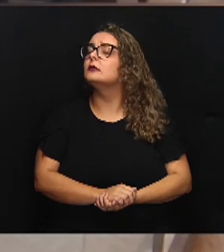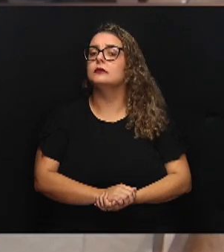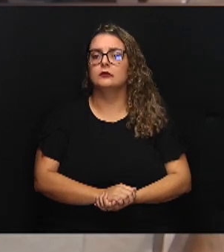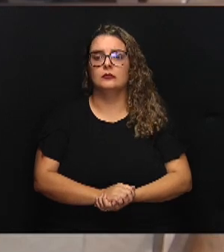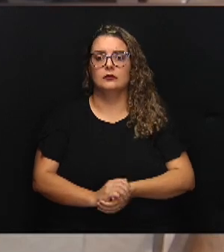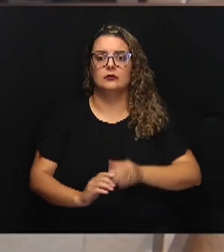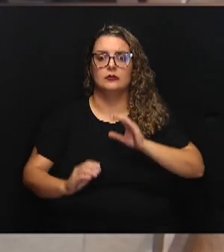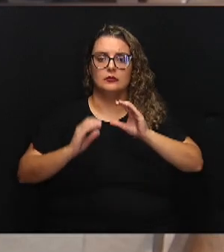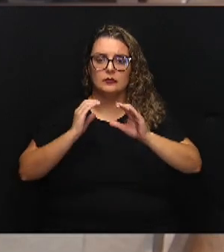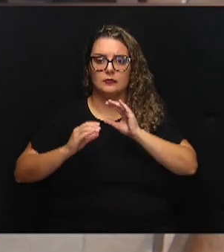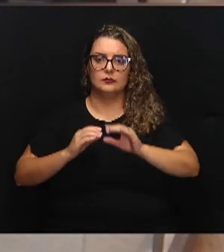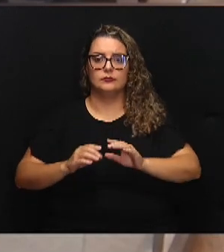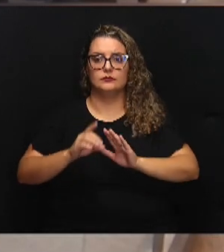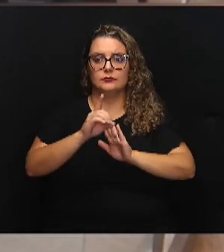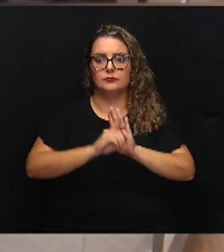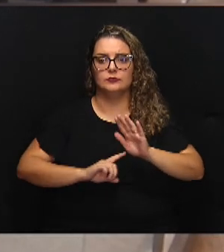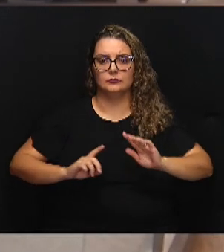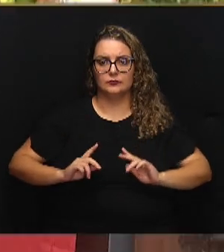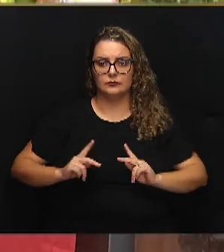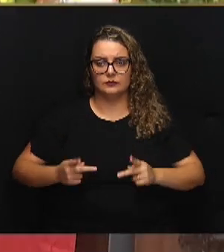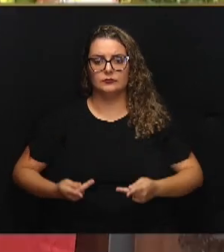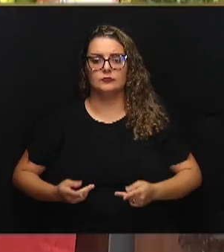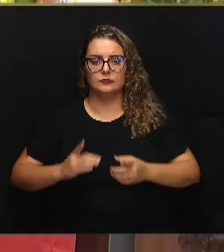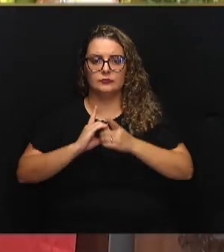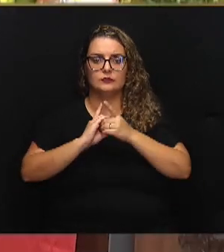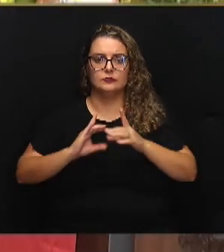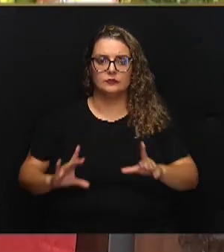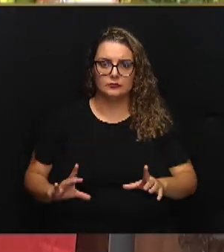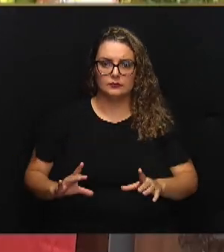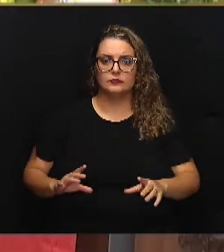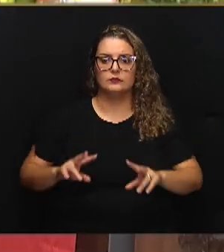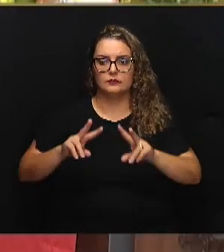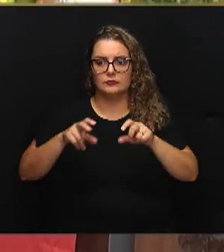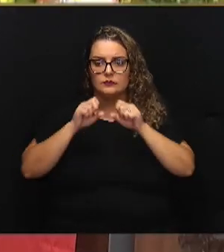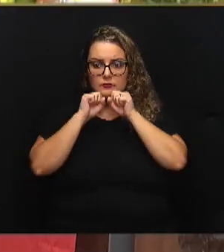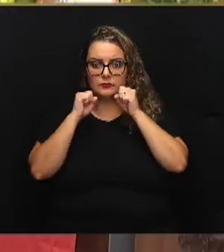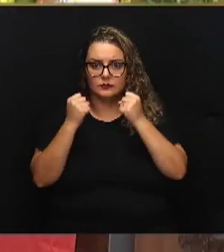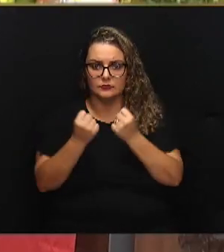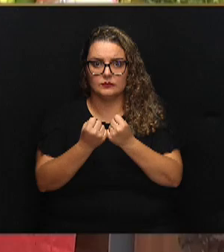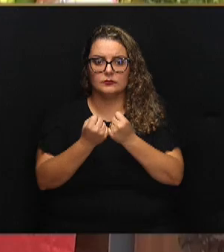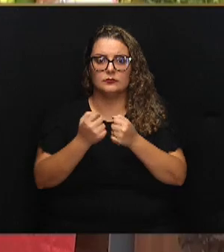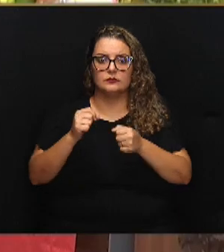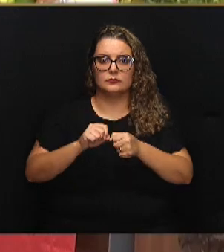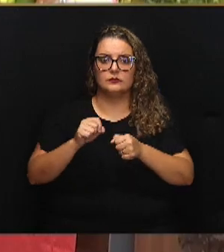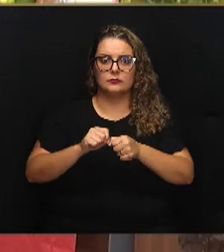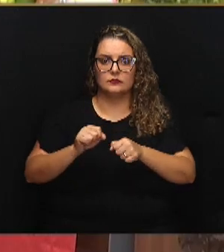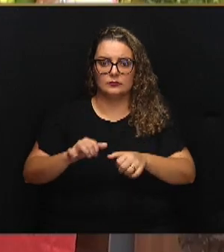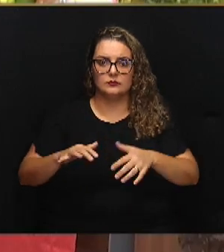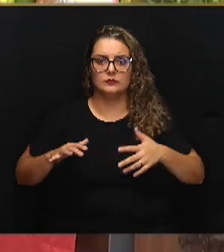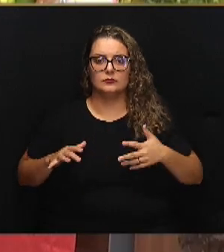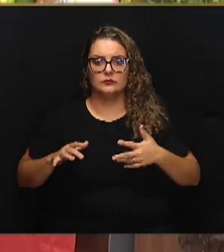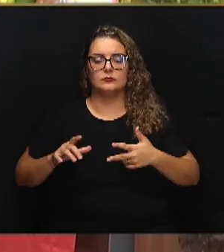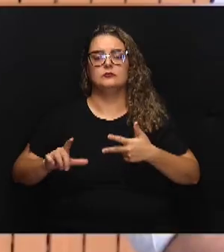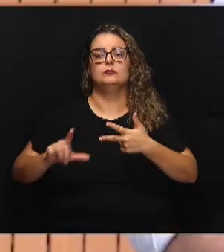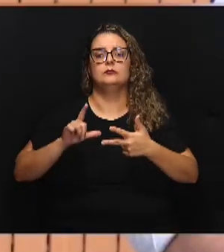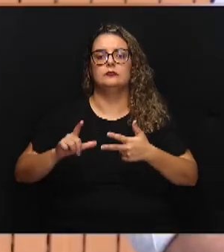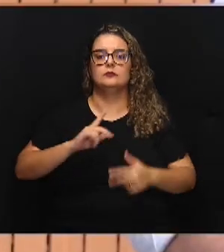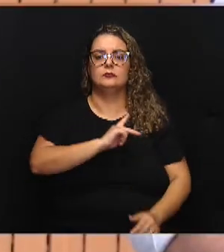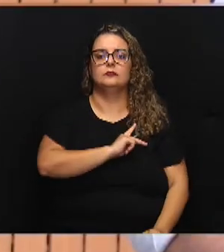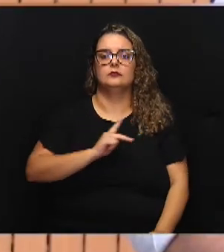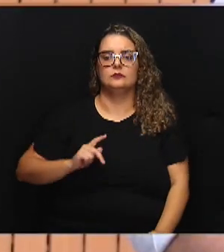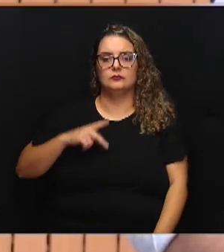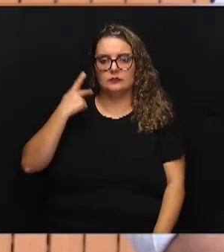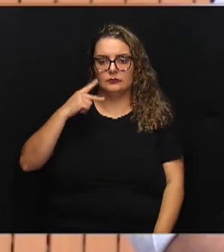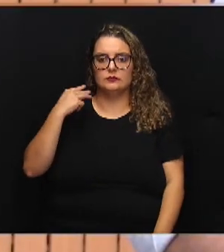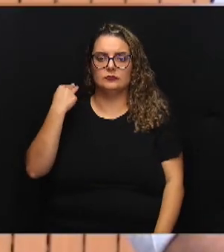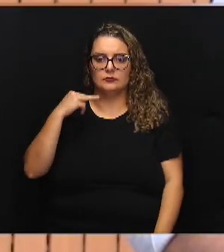Comunicação, direitos humanos e democracia foi o tema do seminário, realizado no plenário da Casa de Leis e presidido pela